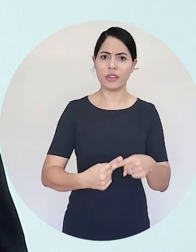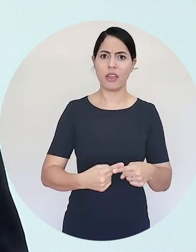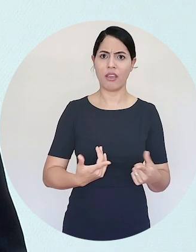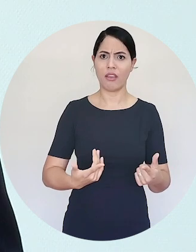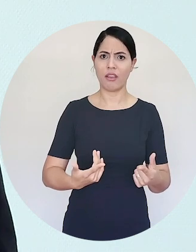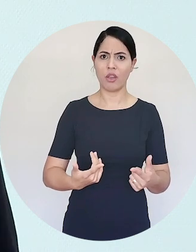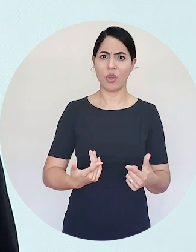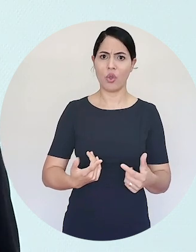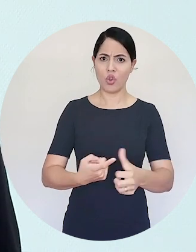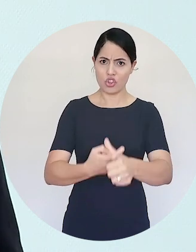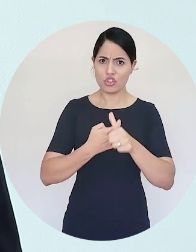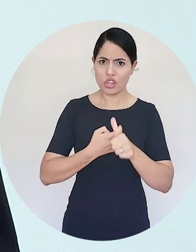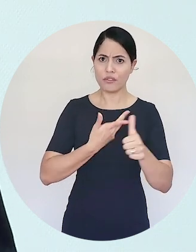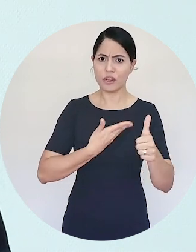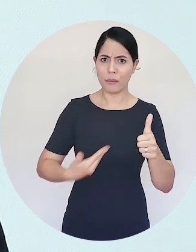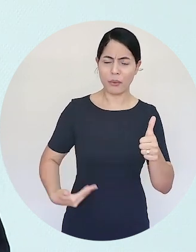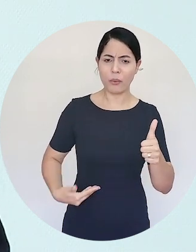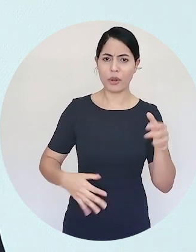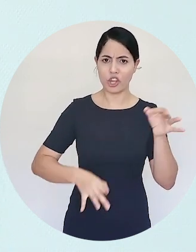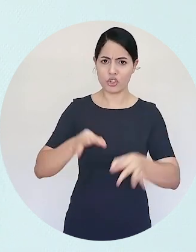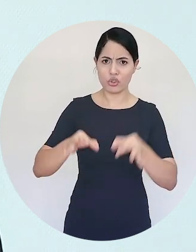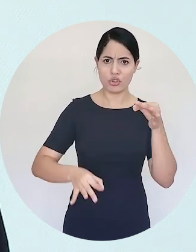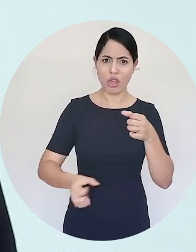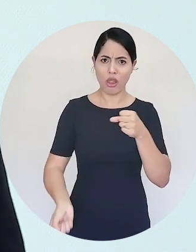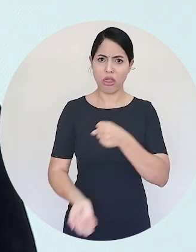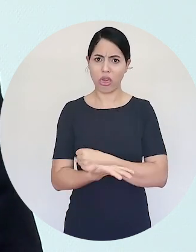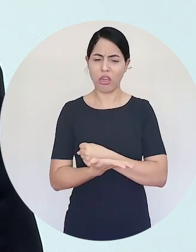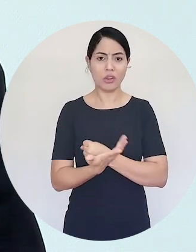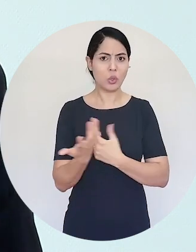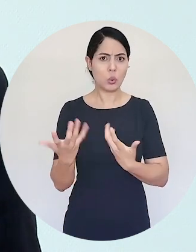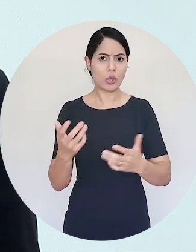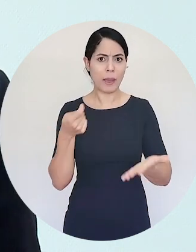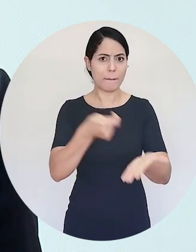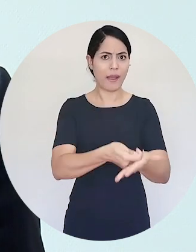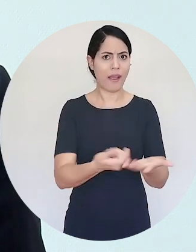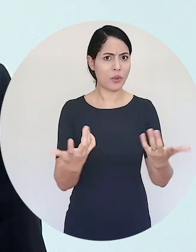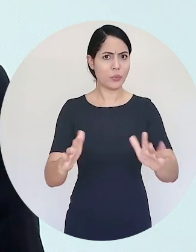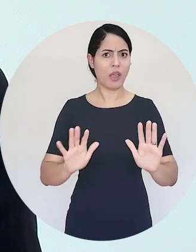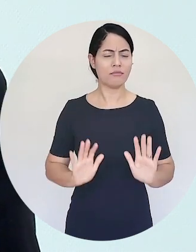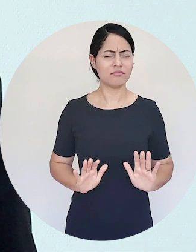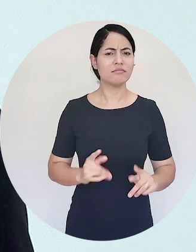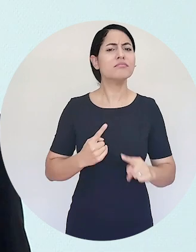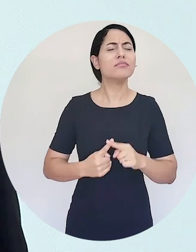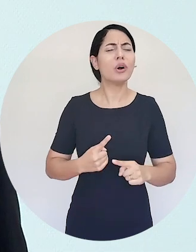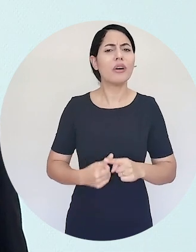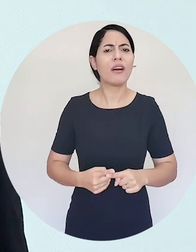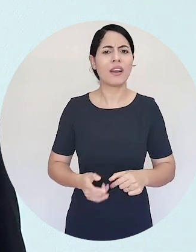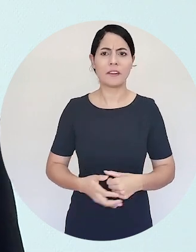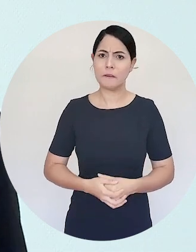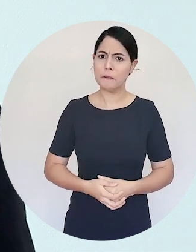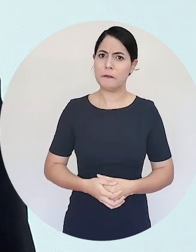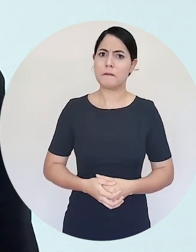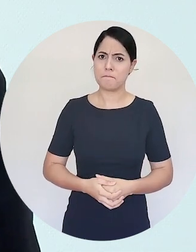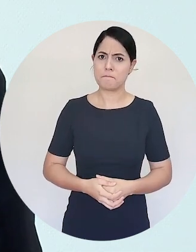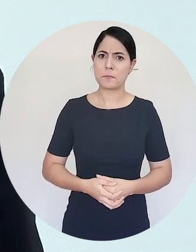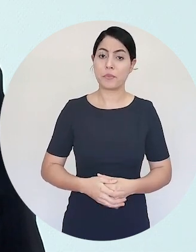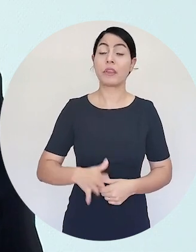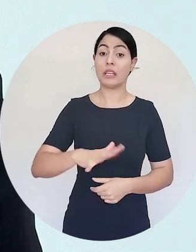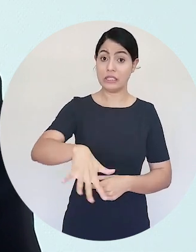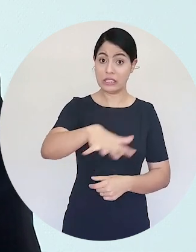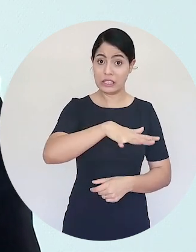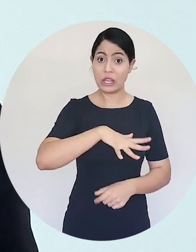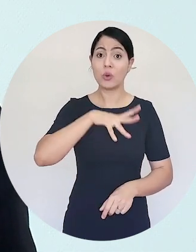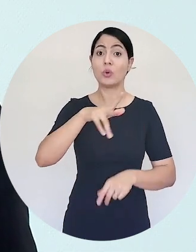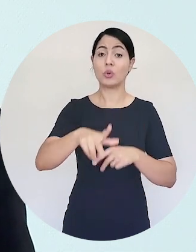calote na dívida pública judicial. Isso traz uma insegurança jurídica profunda, isso